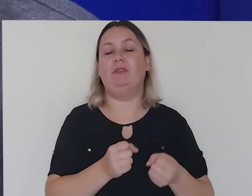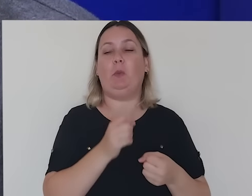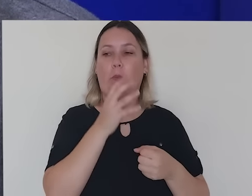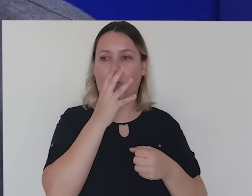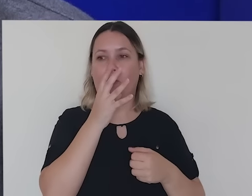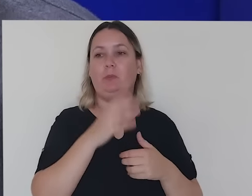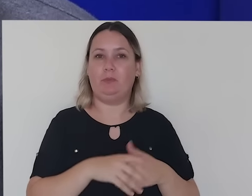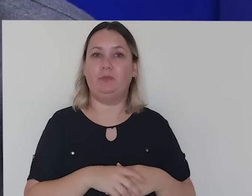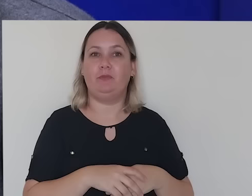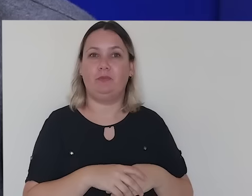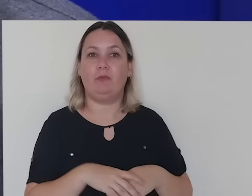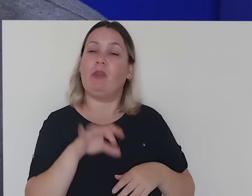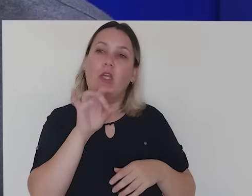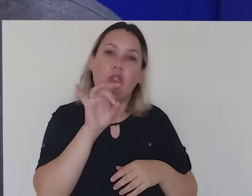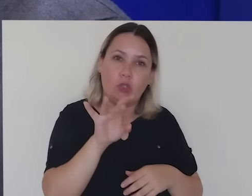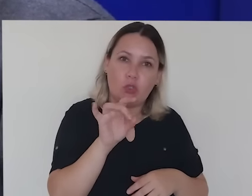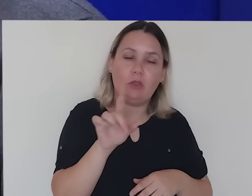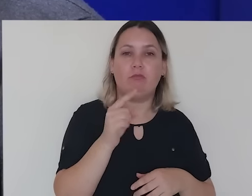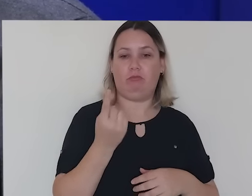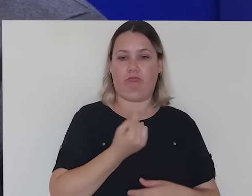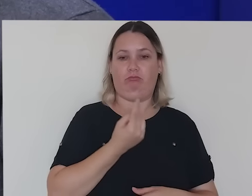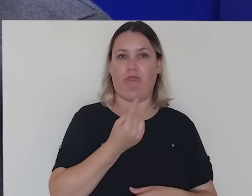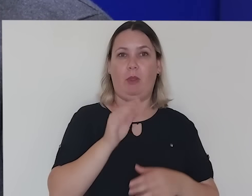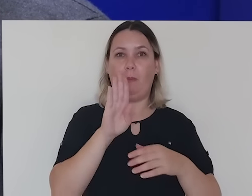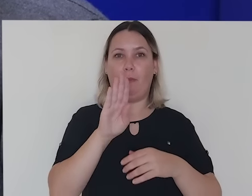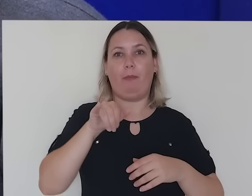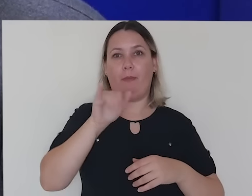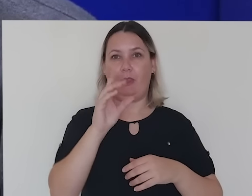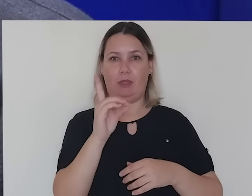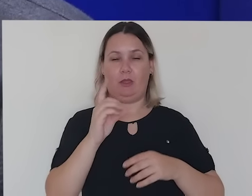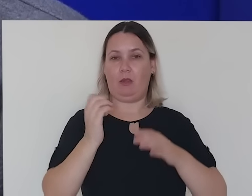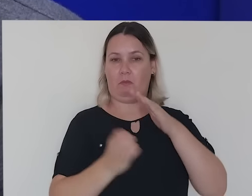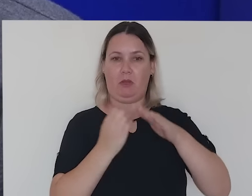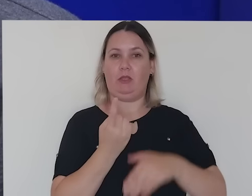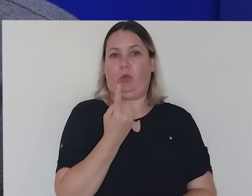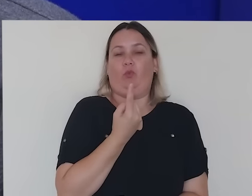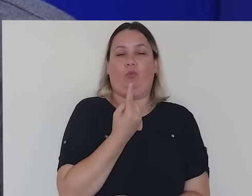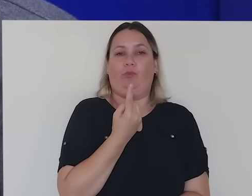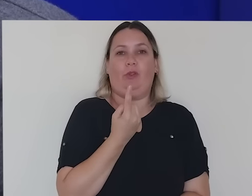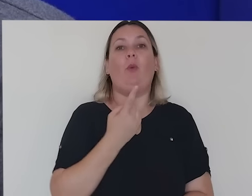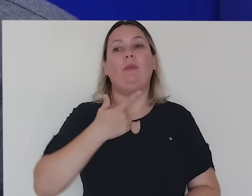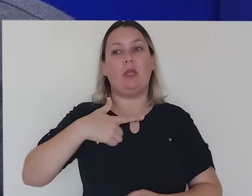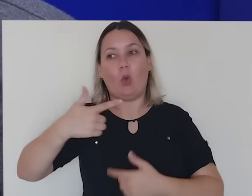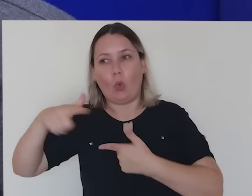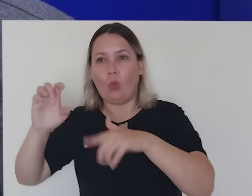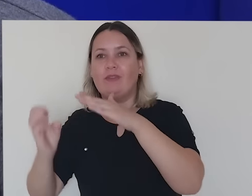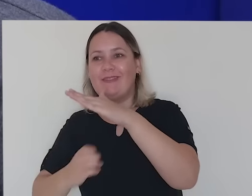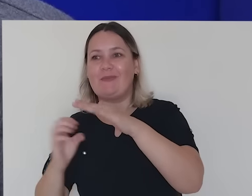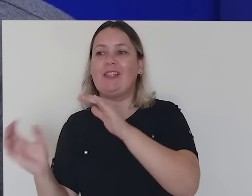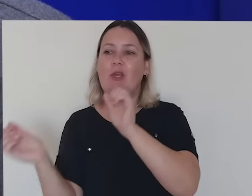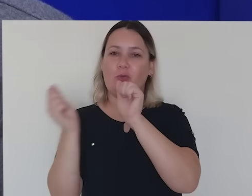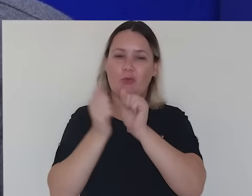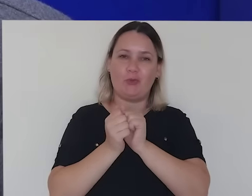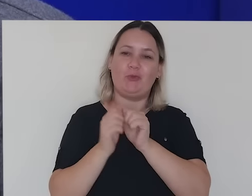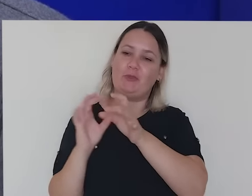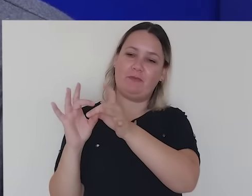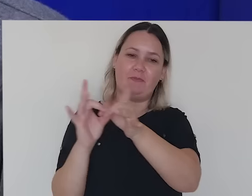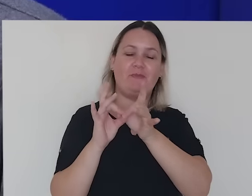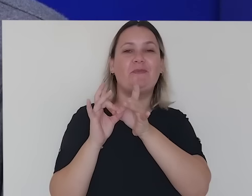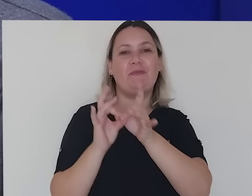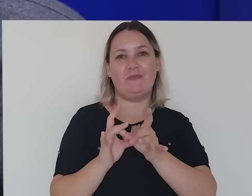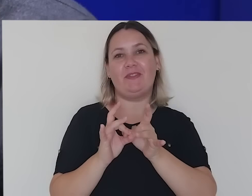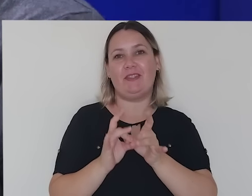sustentabilidade mas não é só isso a bied sozinha não vai fazer tudo então você precisa e andar junto com toda toda a rede toda a cadeia para